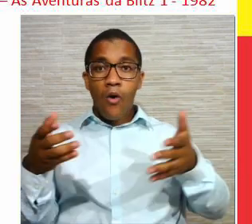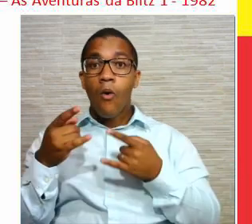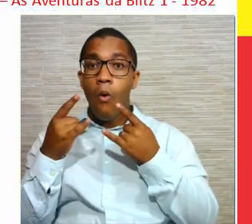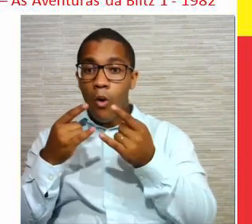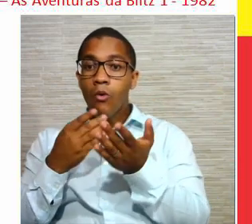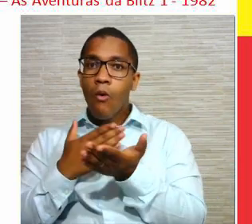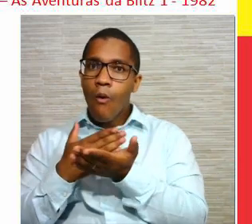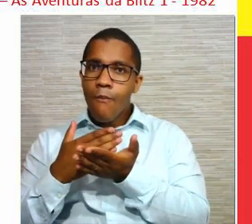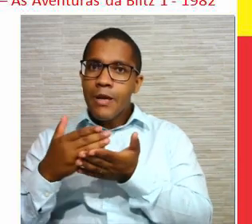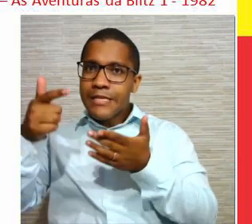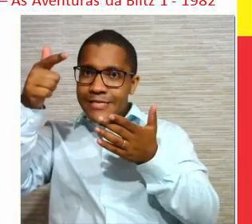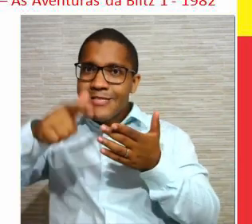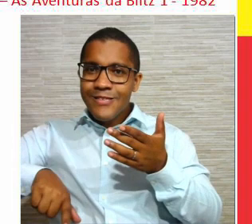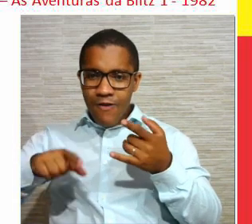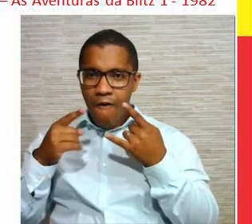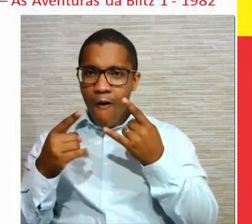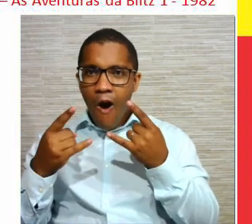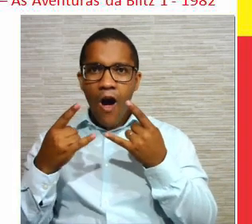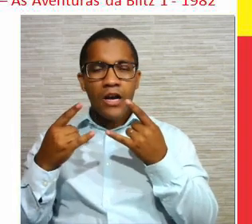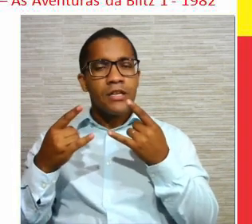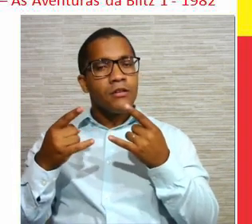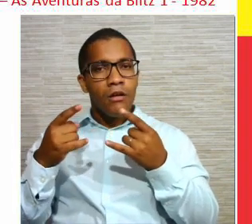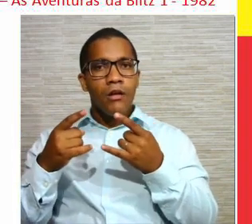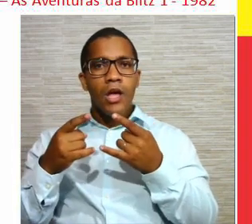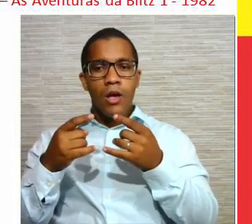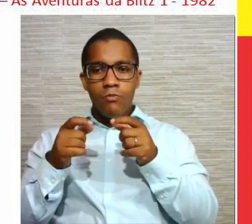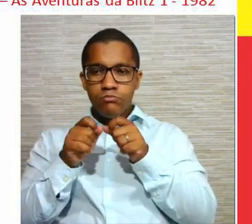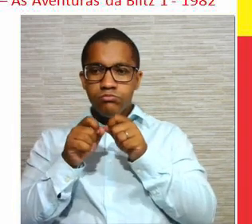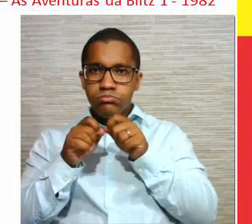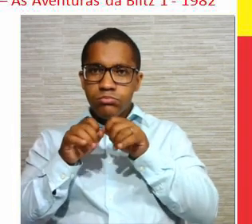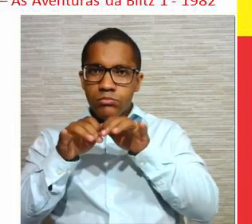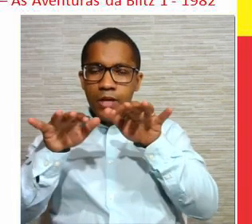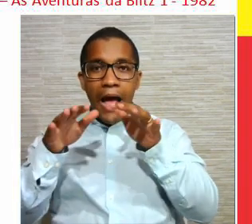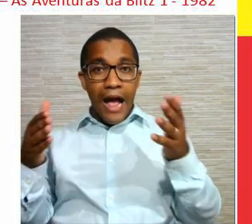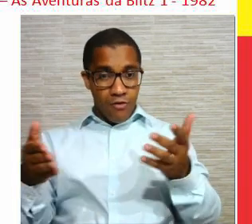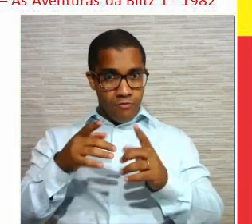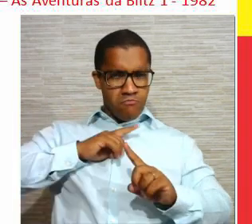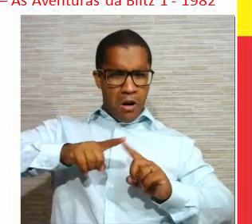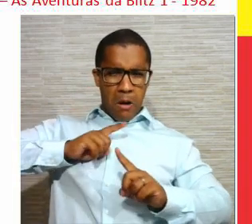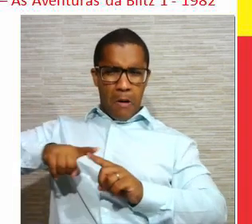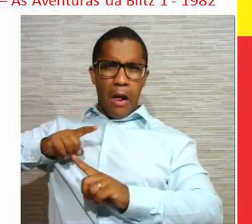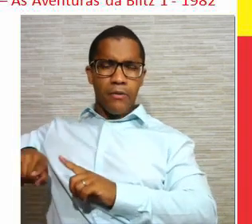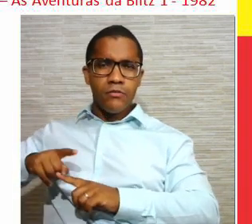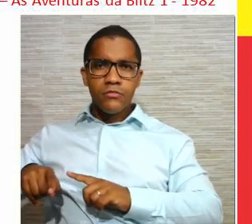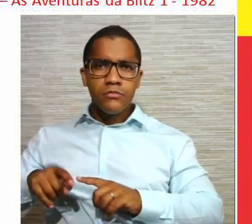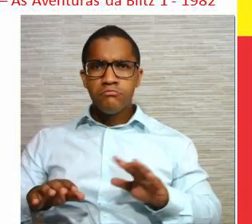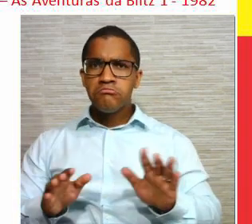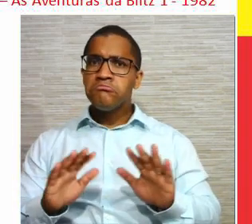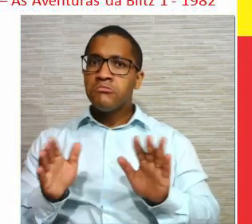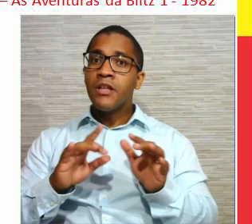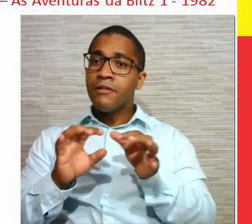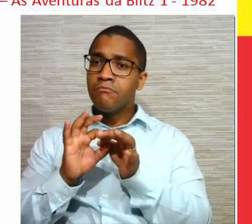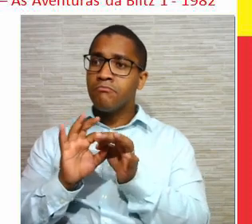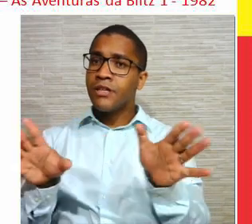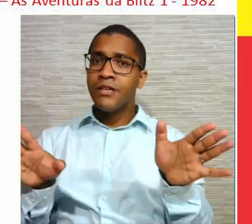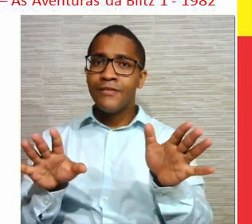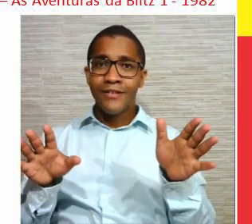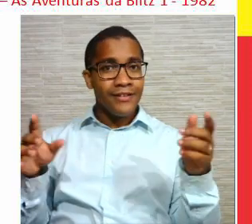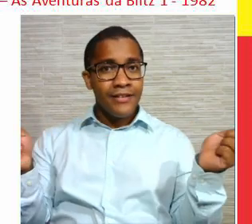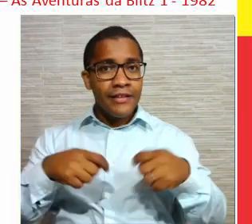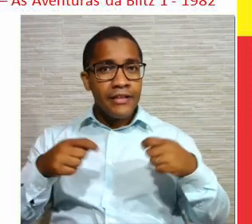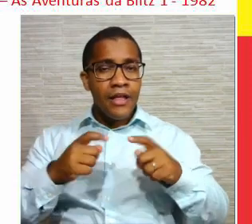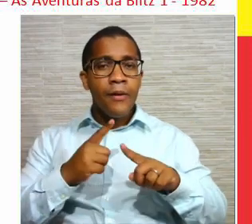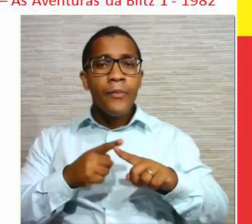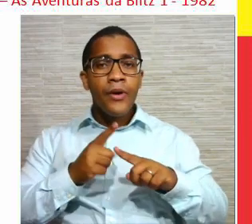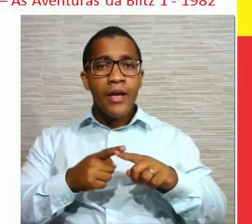Então, a música tem um respiro, a censura, né, não existe mais, assim, os artistas eles não precisam mais